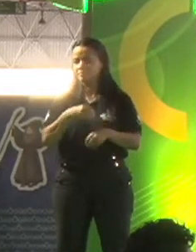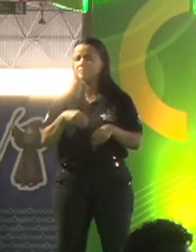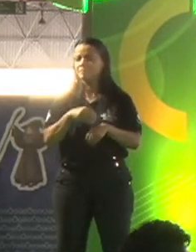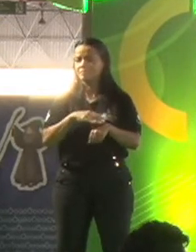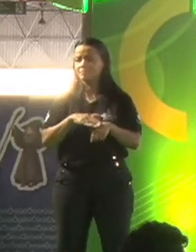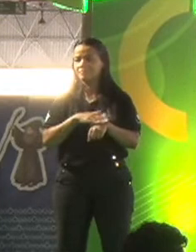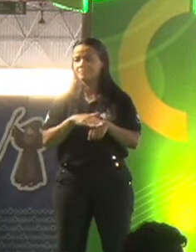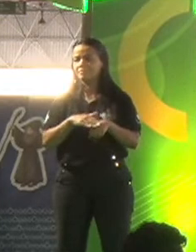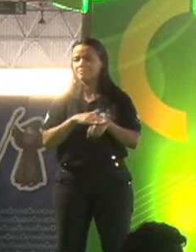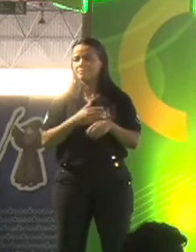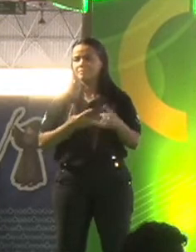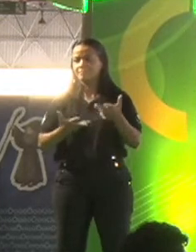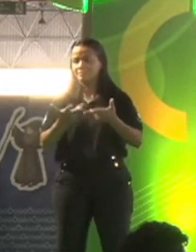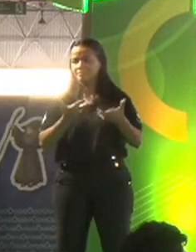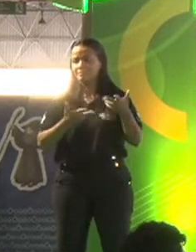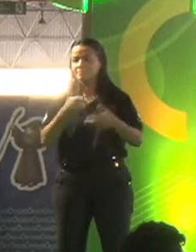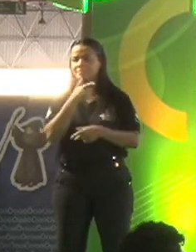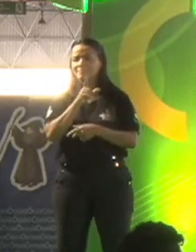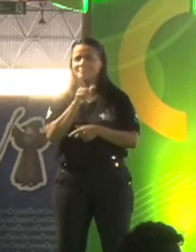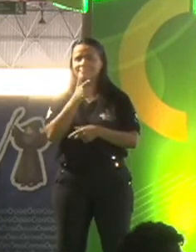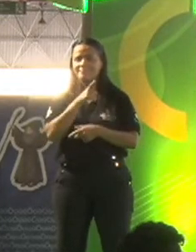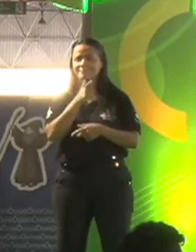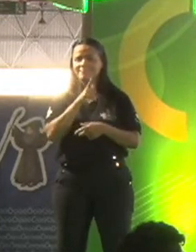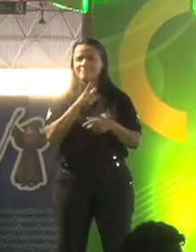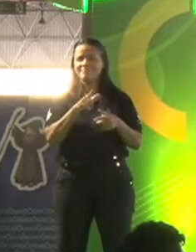conseguir fazer isso acontecer